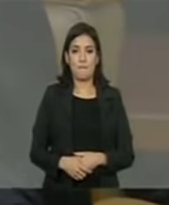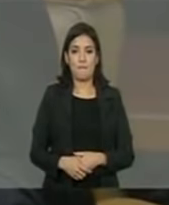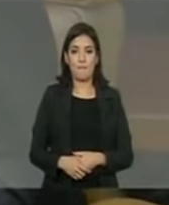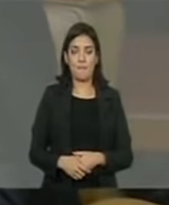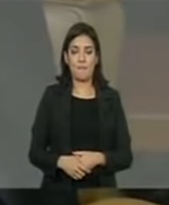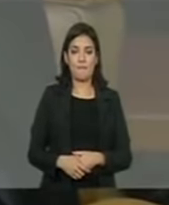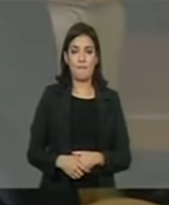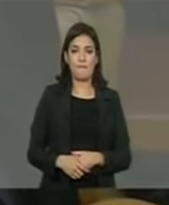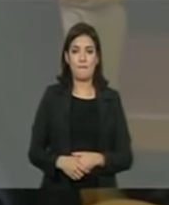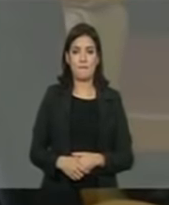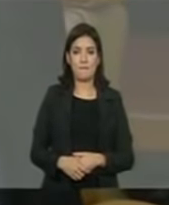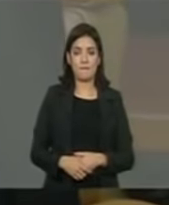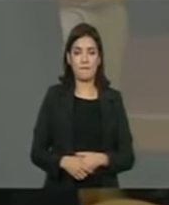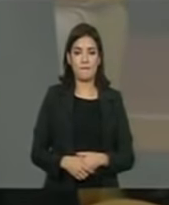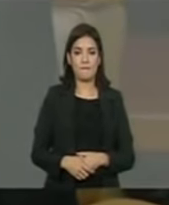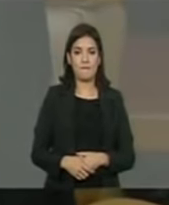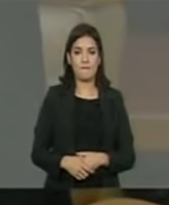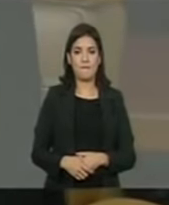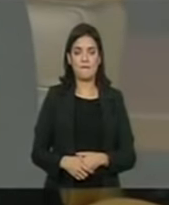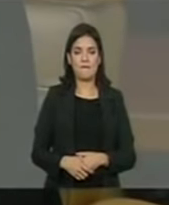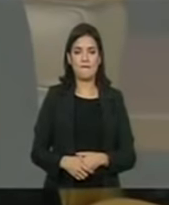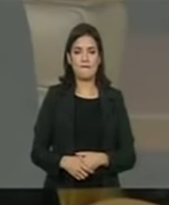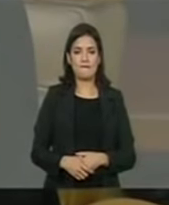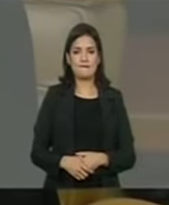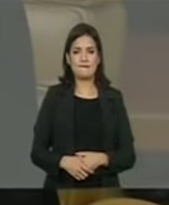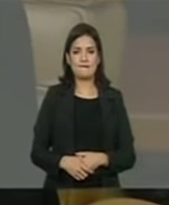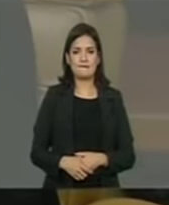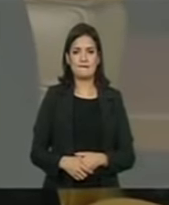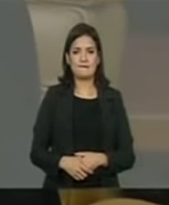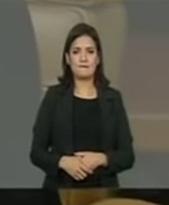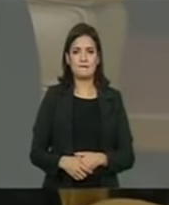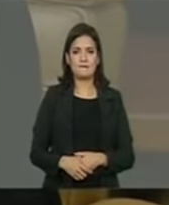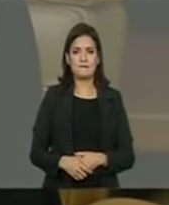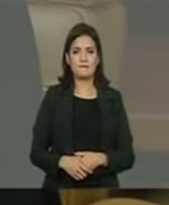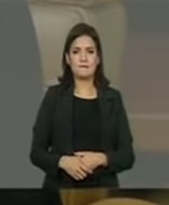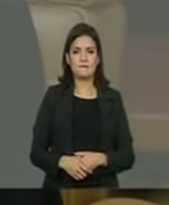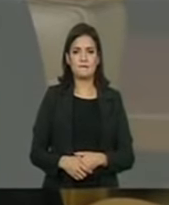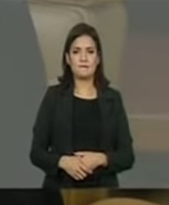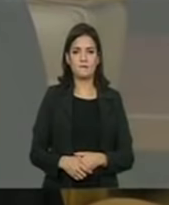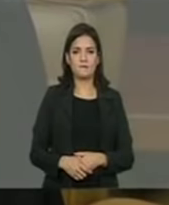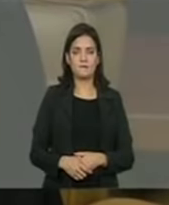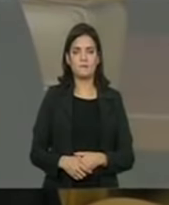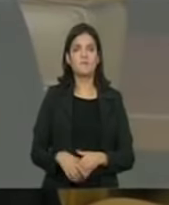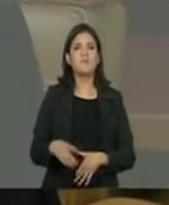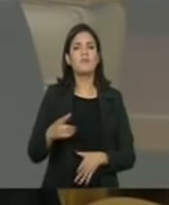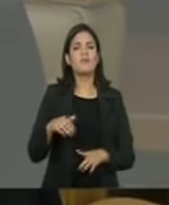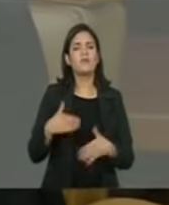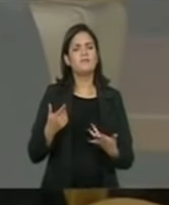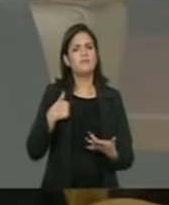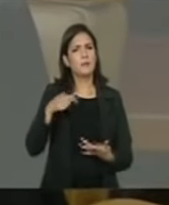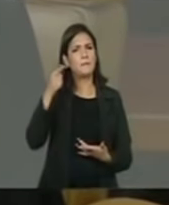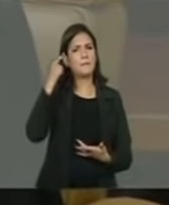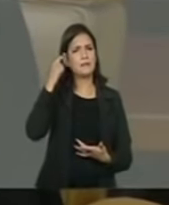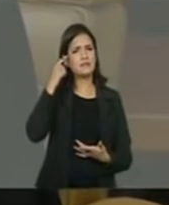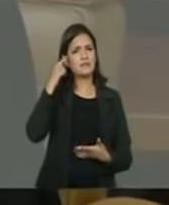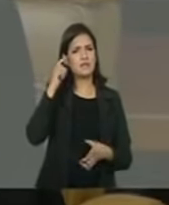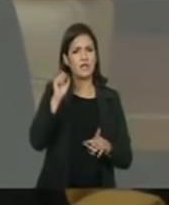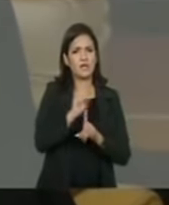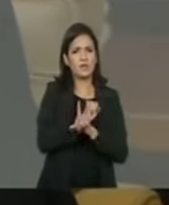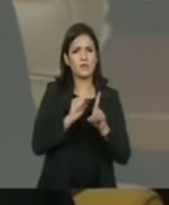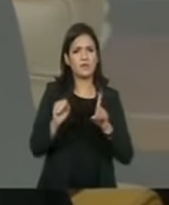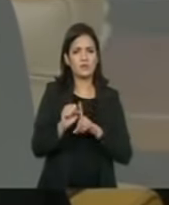e d'água eu sou o presidente é é possível uma sociedade livre